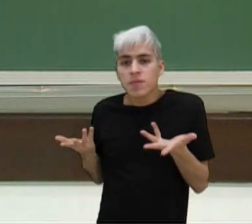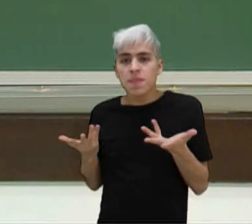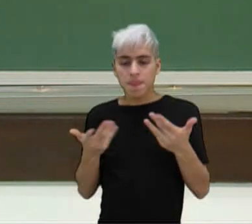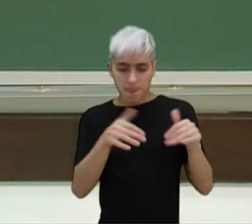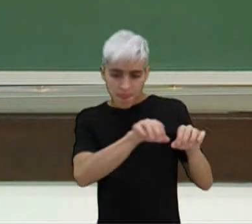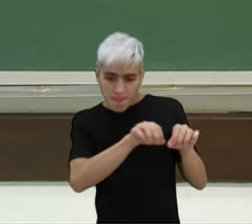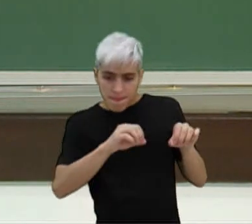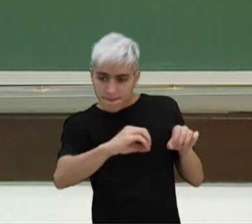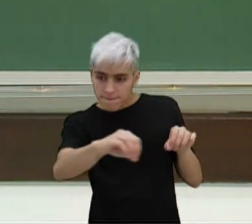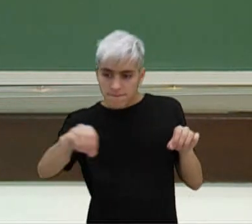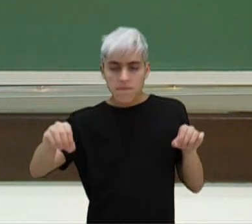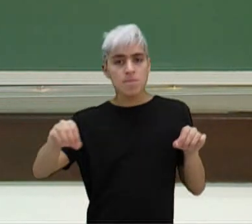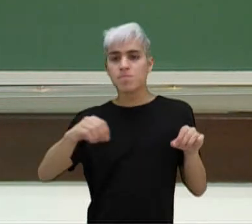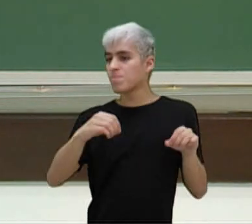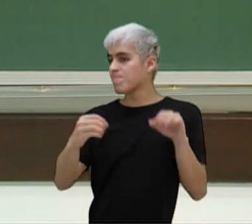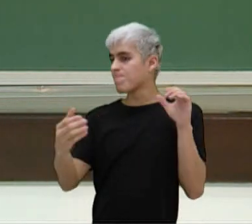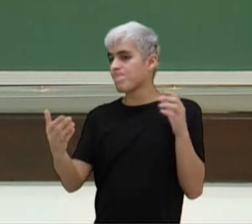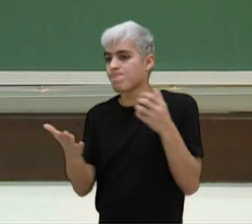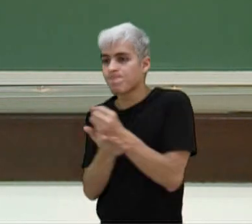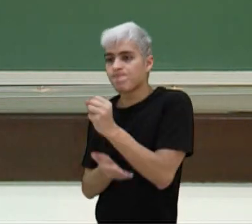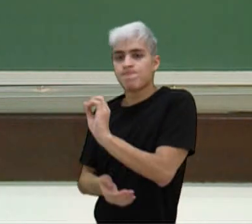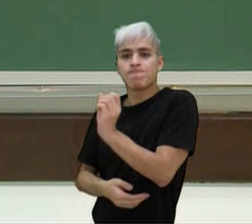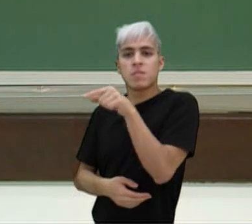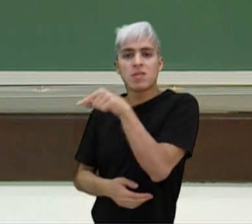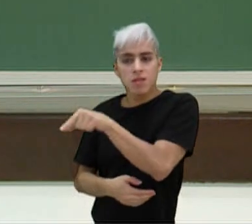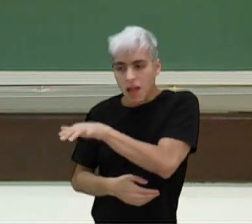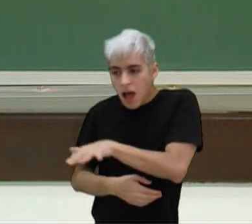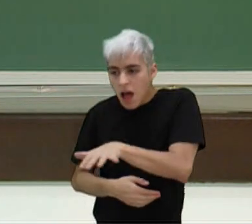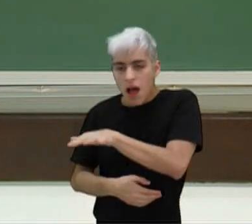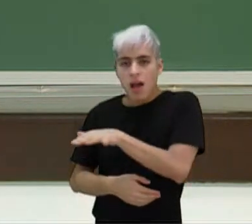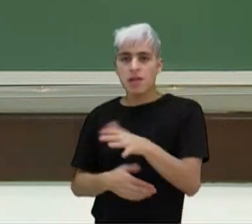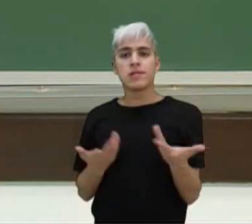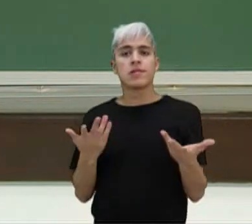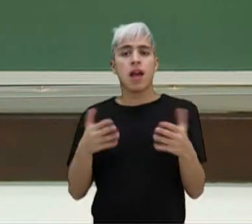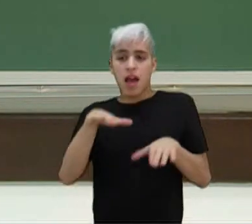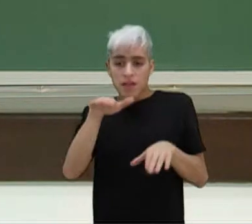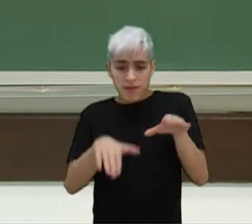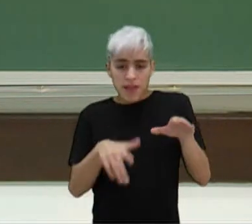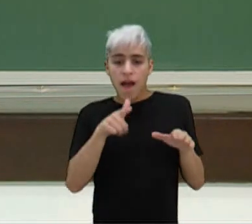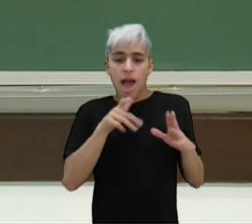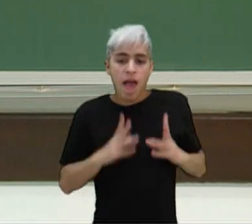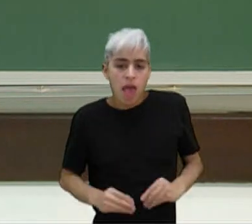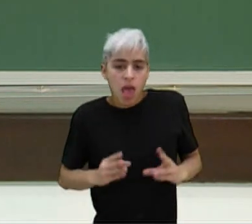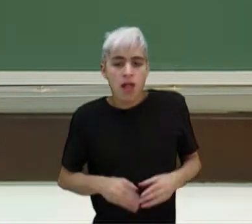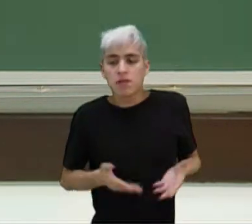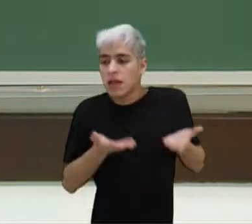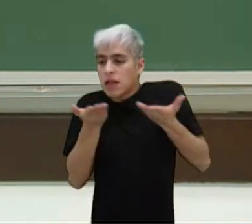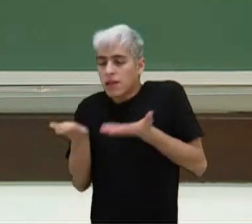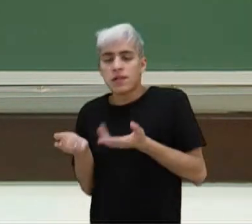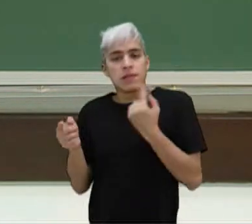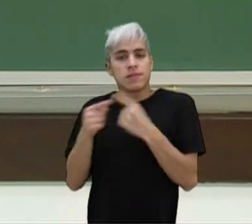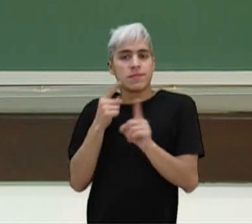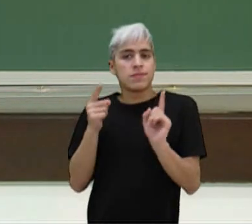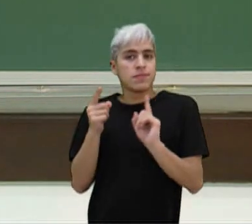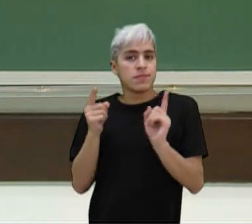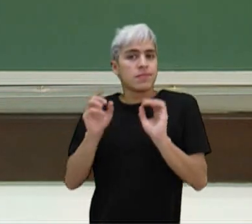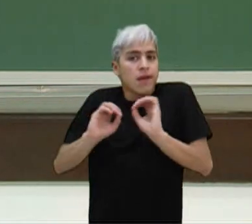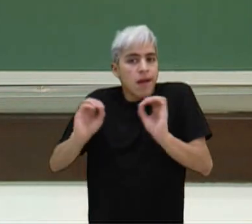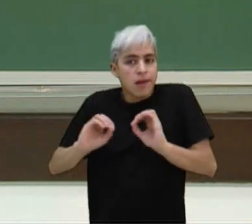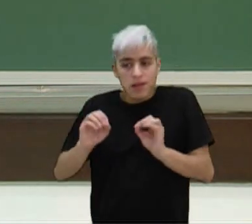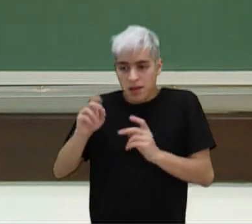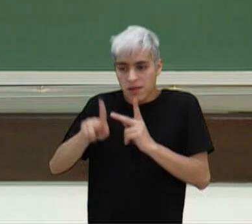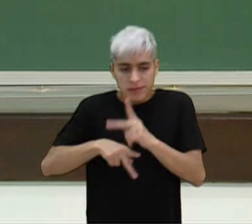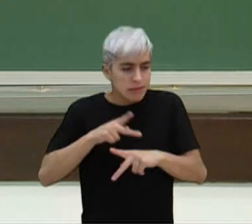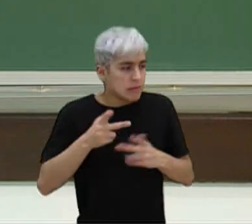de esgoto, por exemplo, não atinge algumas áreas, né? A rede de tratamento de água não atinge essas áreas. Então, a população que